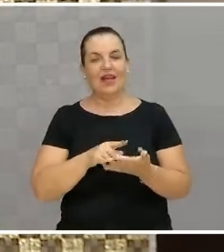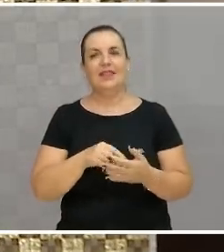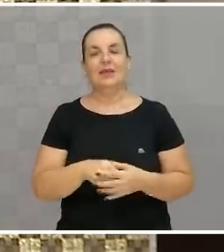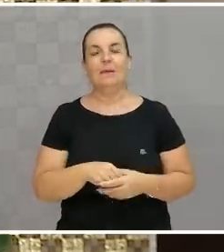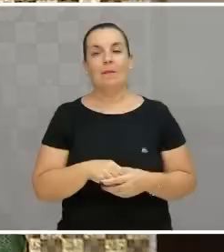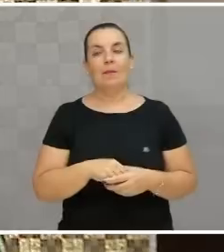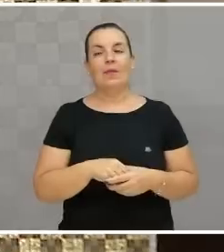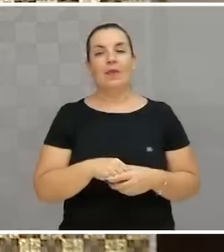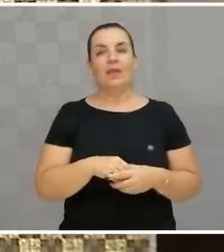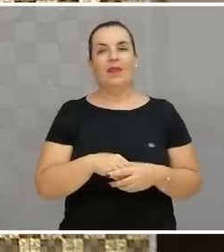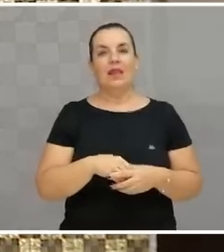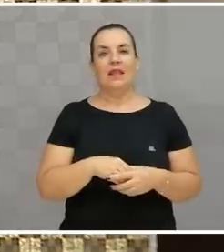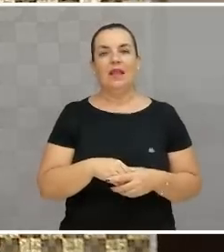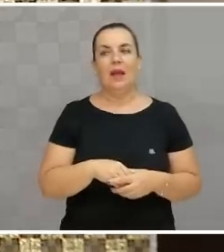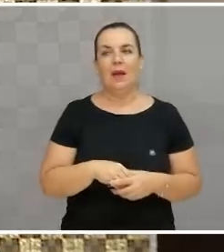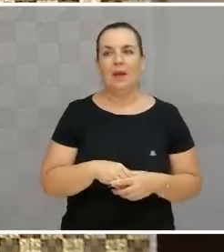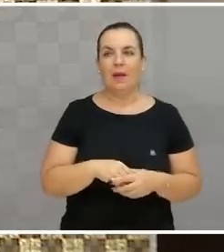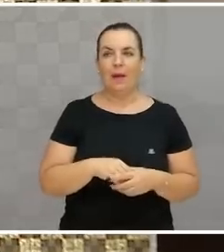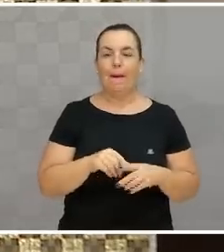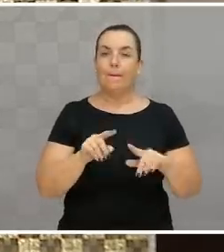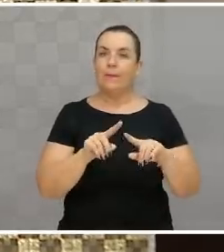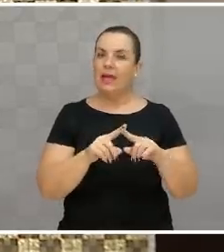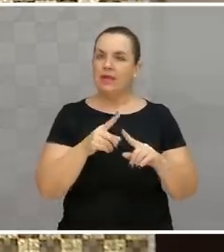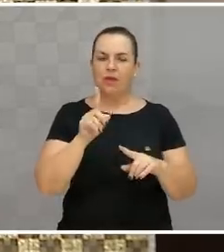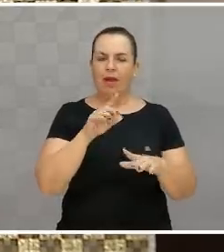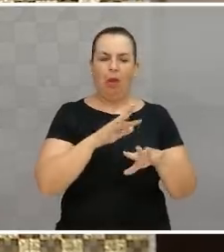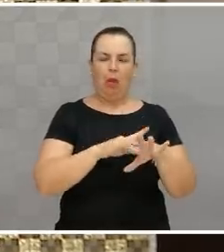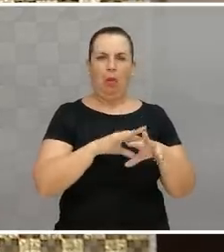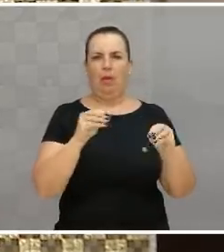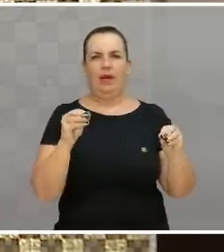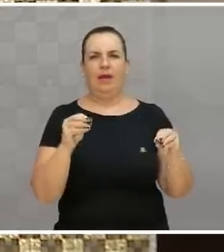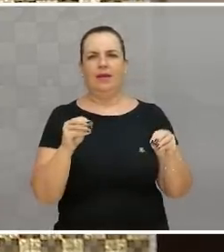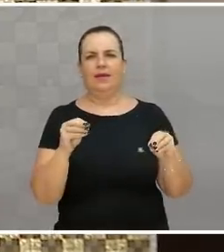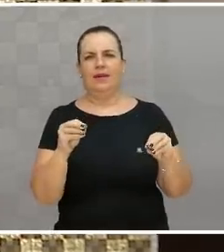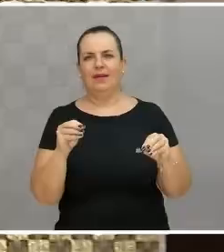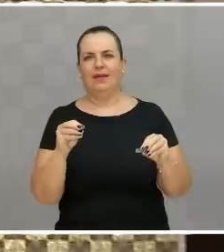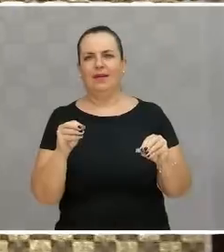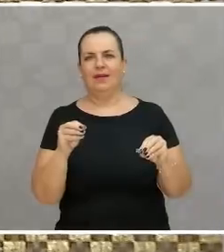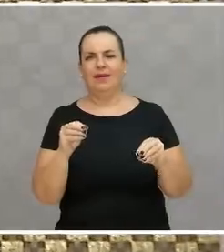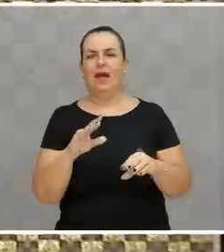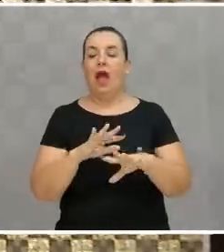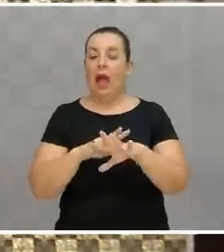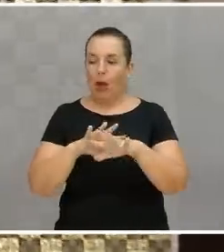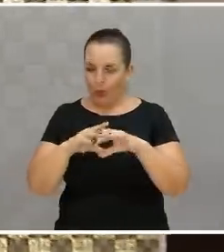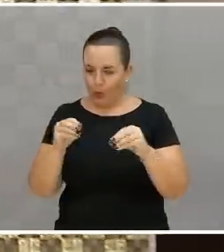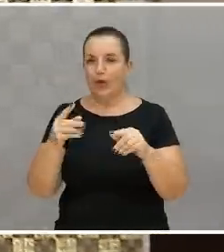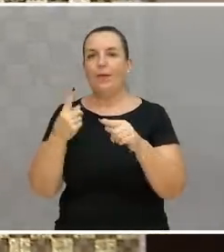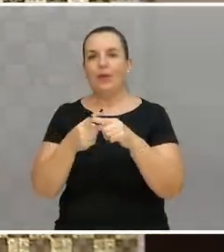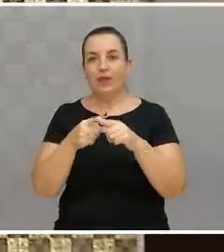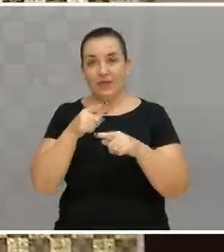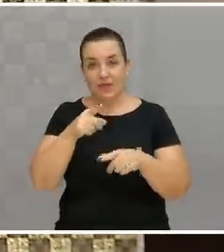não, eu vi Satanás pela cura. Não, filho, a cura é consequência.